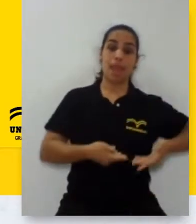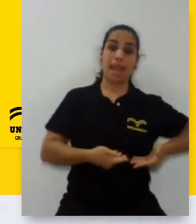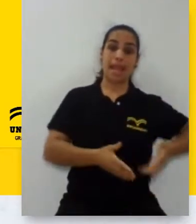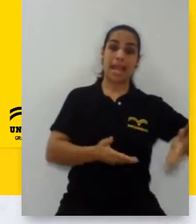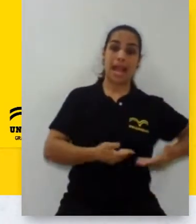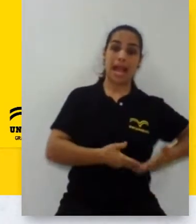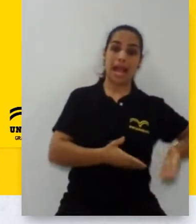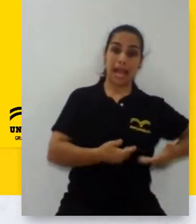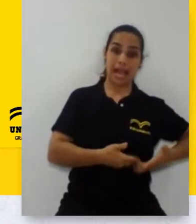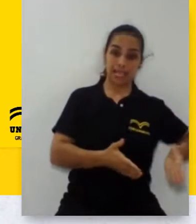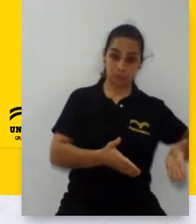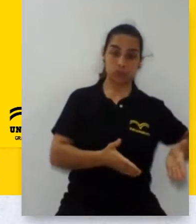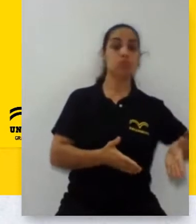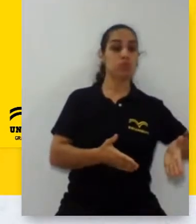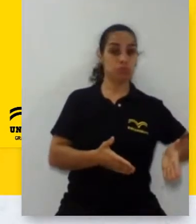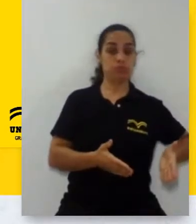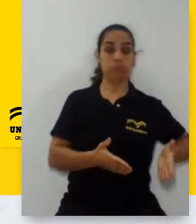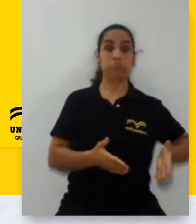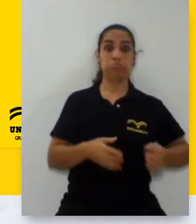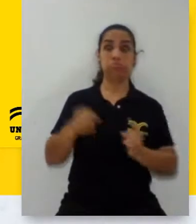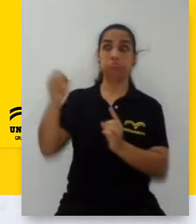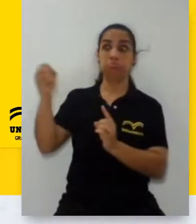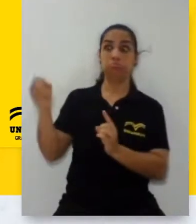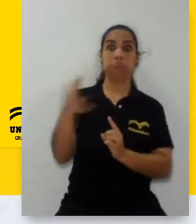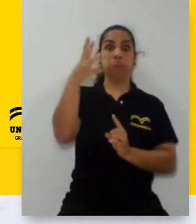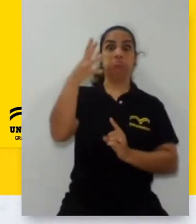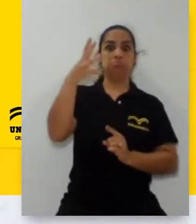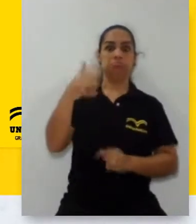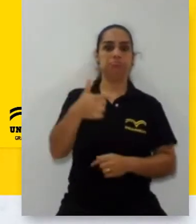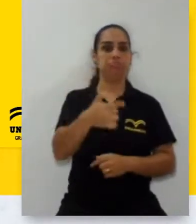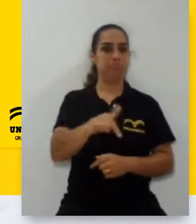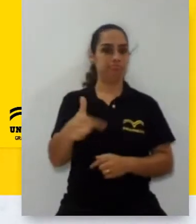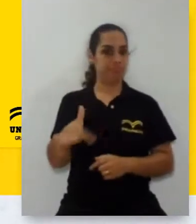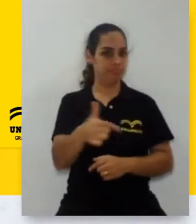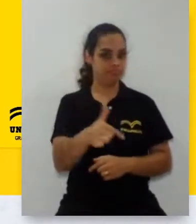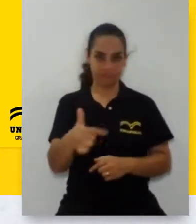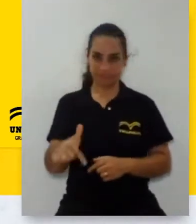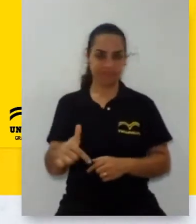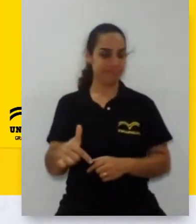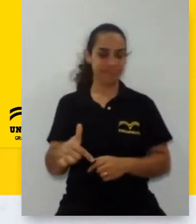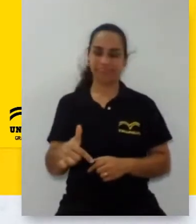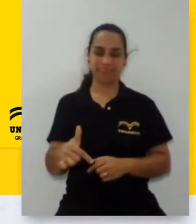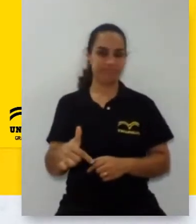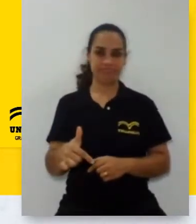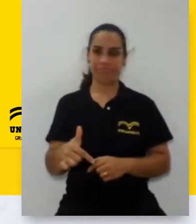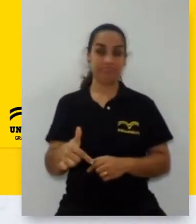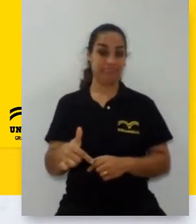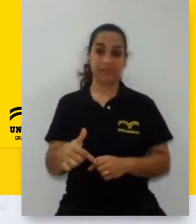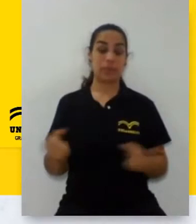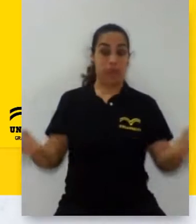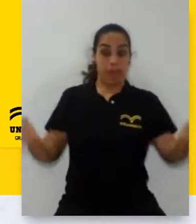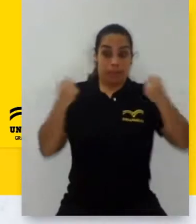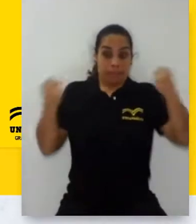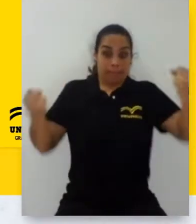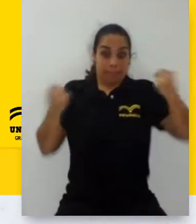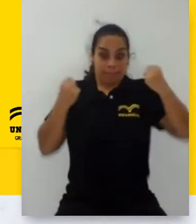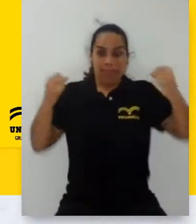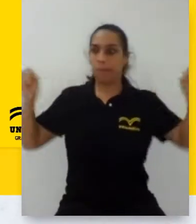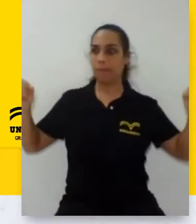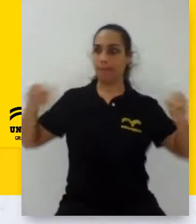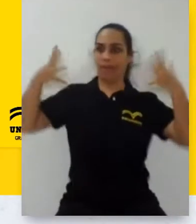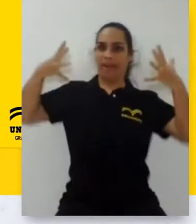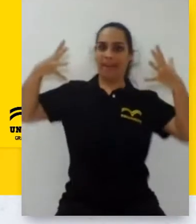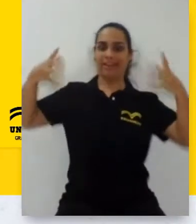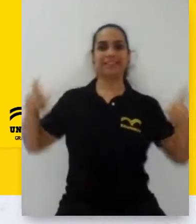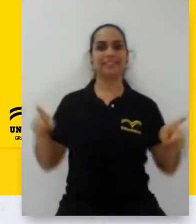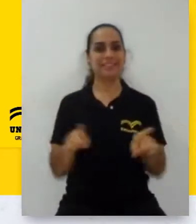áreas, mas não existe milagre de dieta e não existe exercício físico milagroso também. Então, aquela questão de, você vai perder 12 quilos